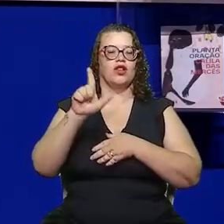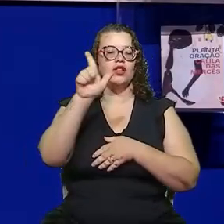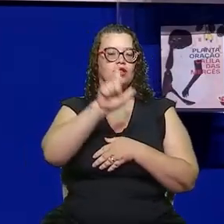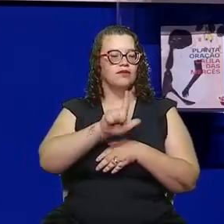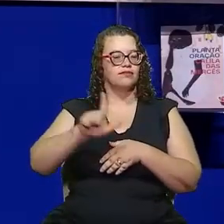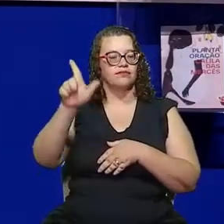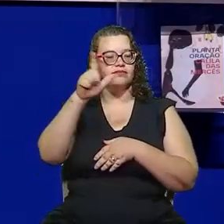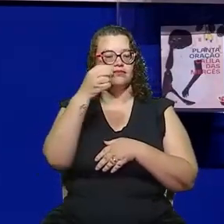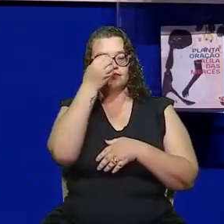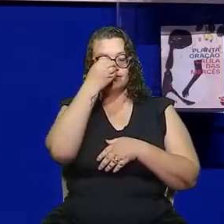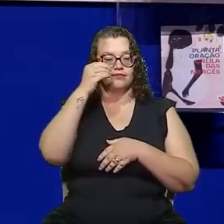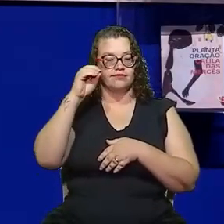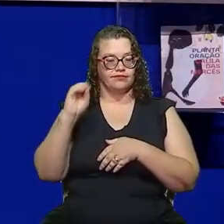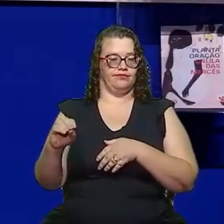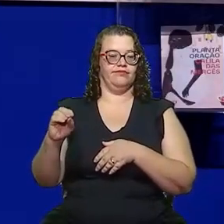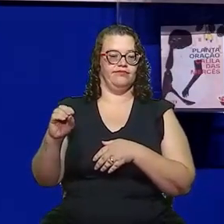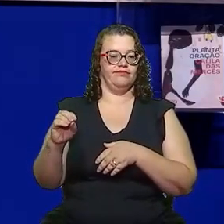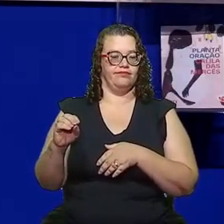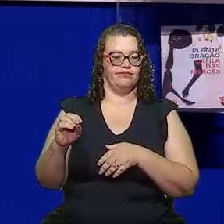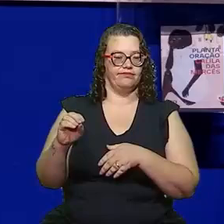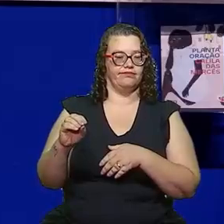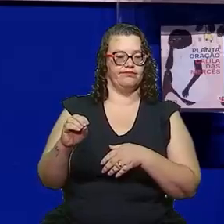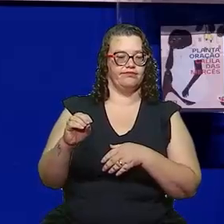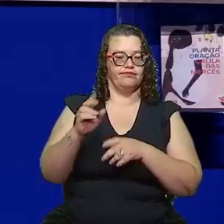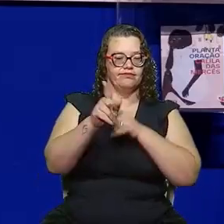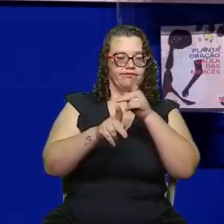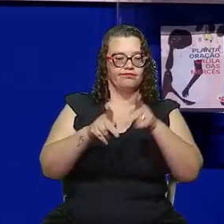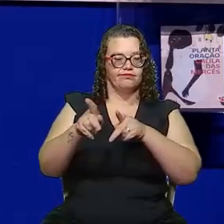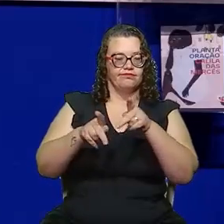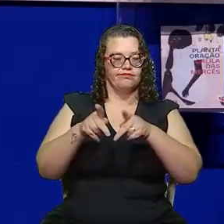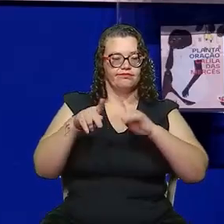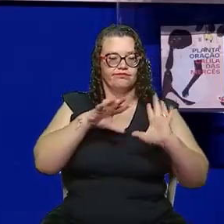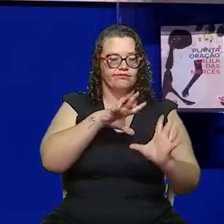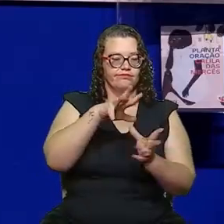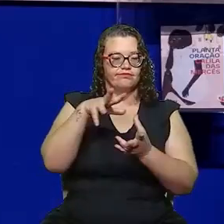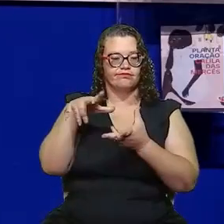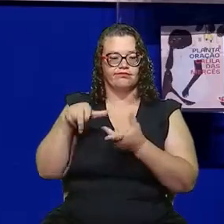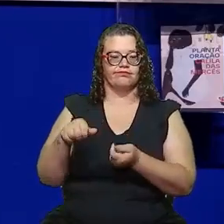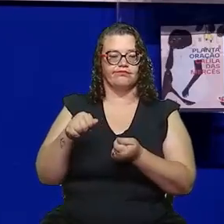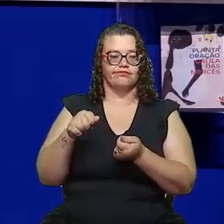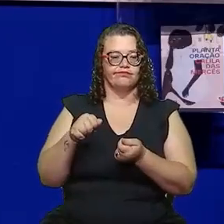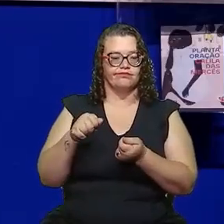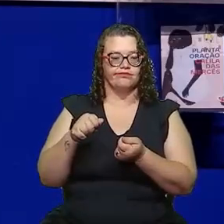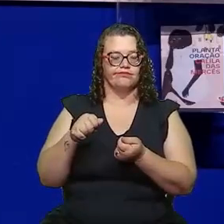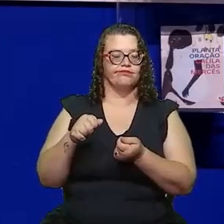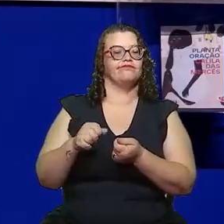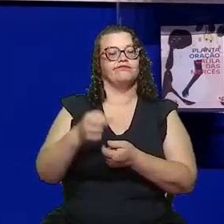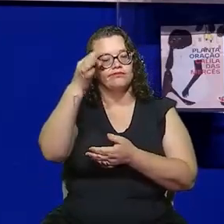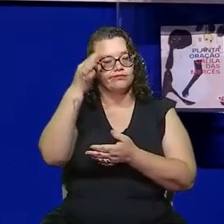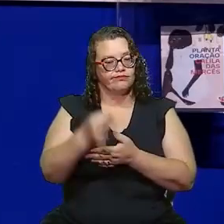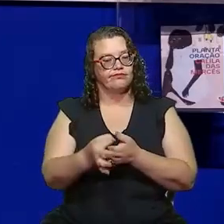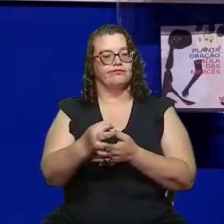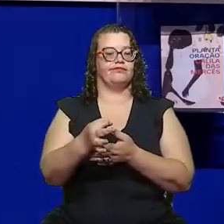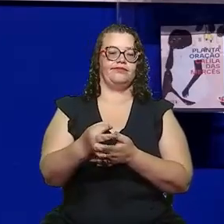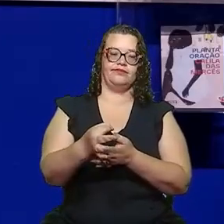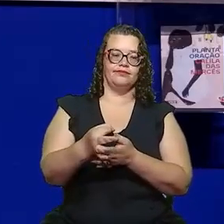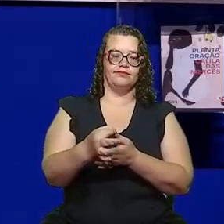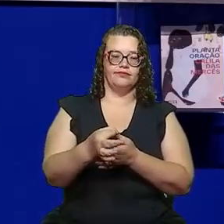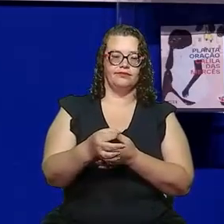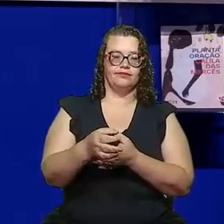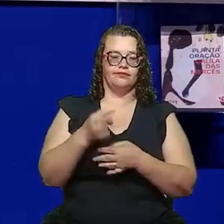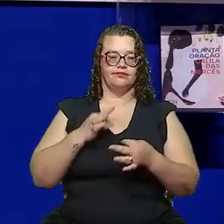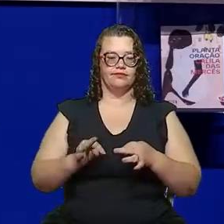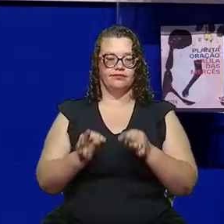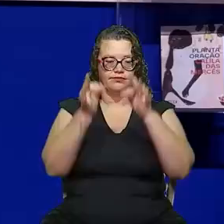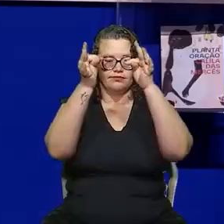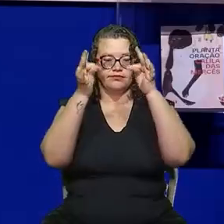pragmática de descarte de 60% da humanidade, gente. Sabe? É uma coisa concreta isso. Né? Porque tem tecnologia para